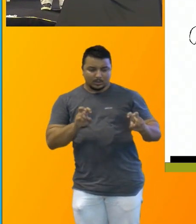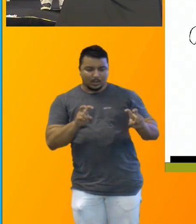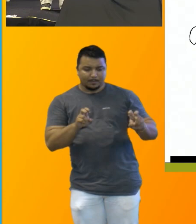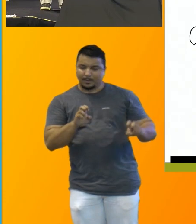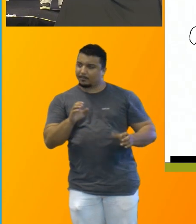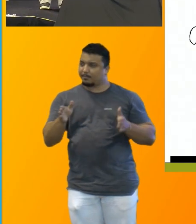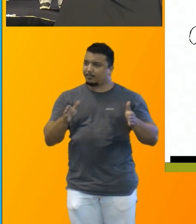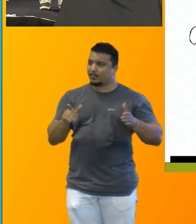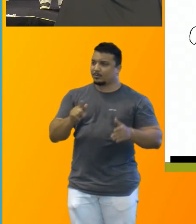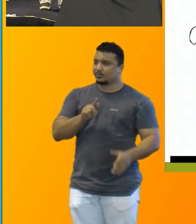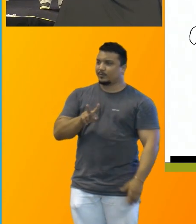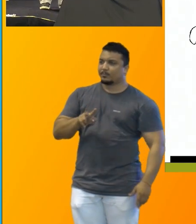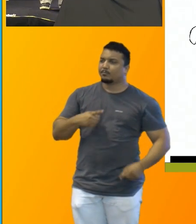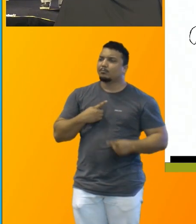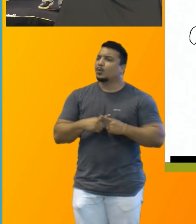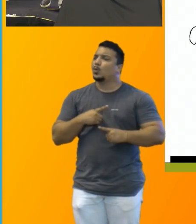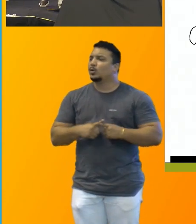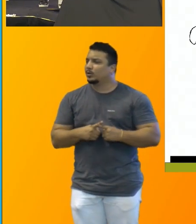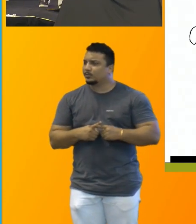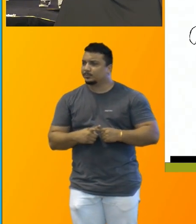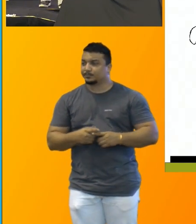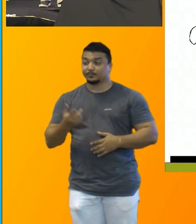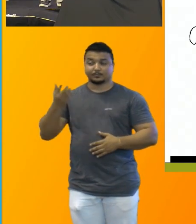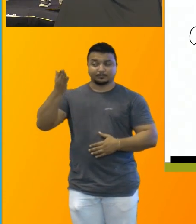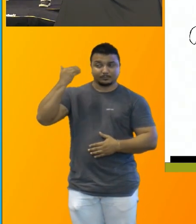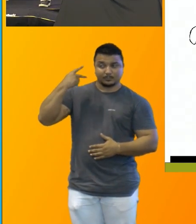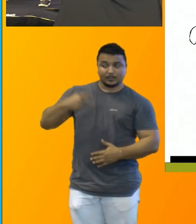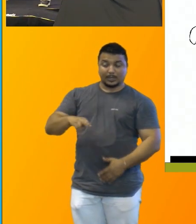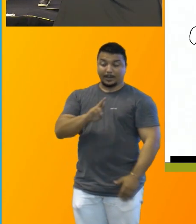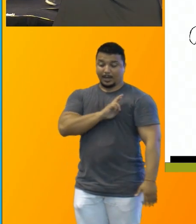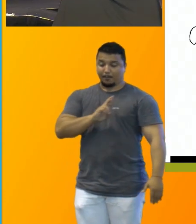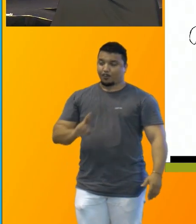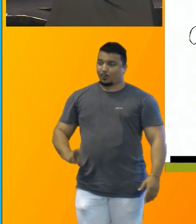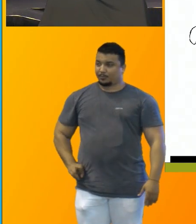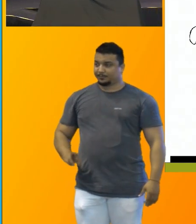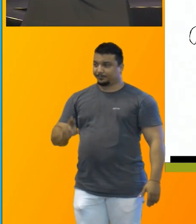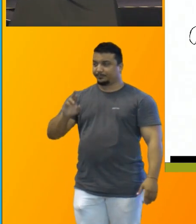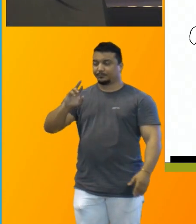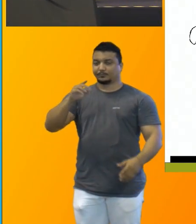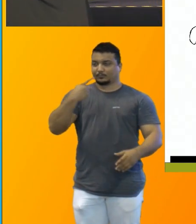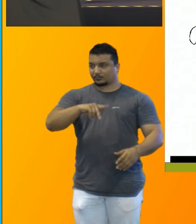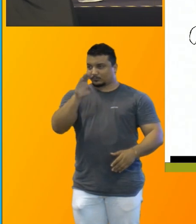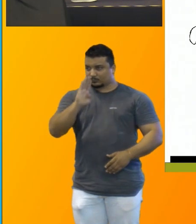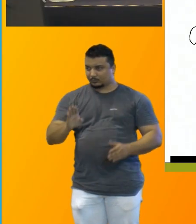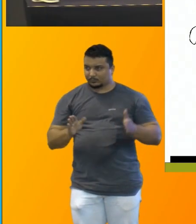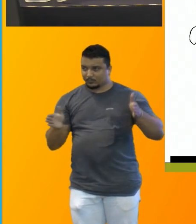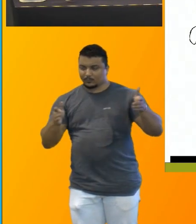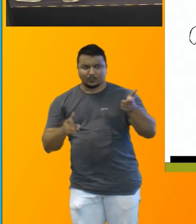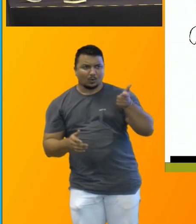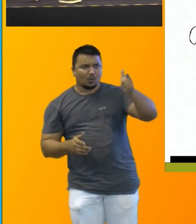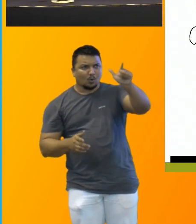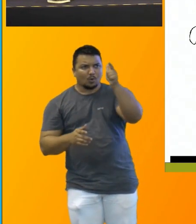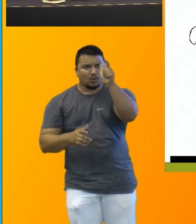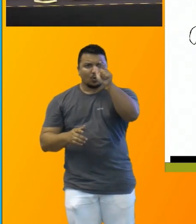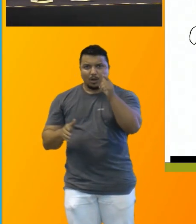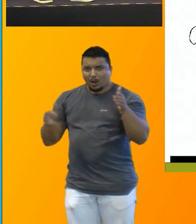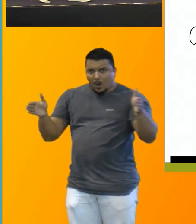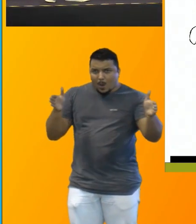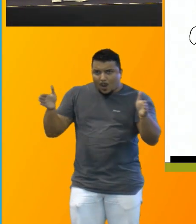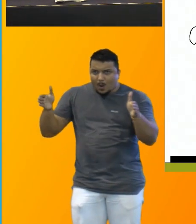Vargas? Se você olhar na história republicana do Brasil, nenhum outro presidente passou tanto